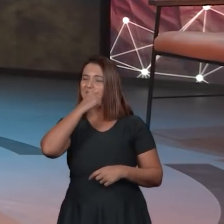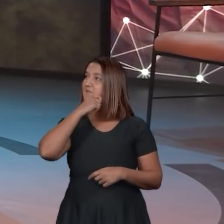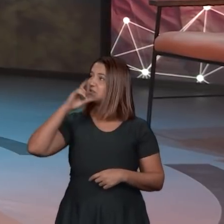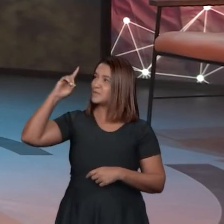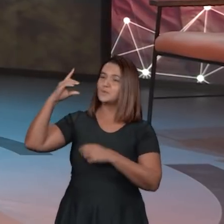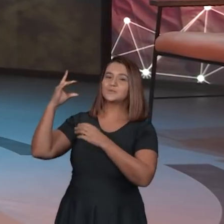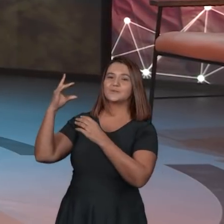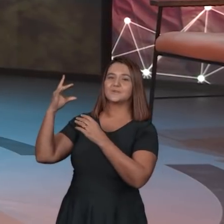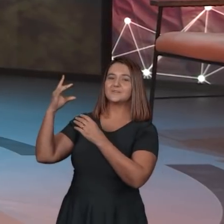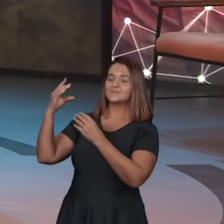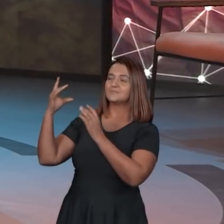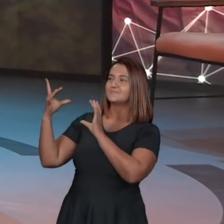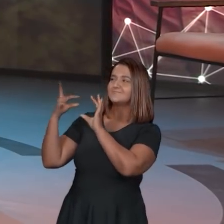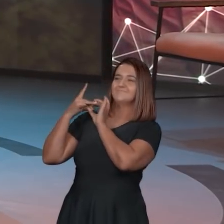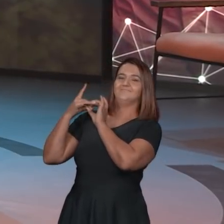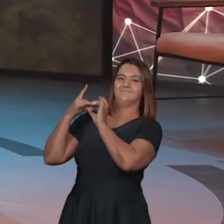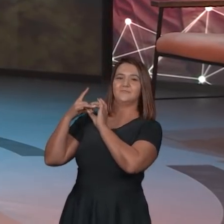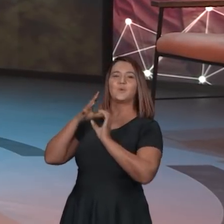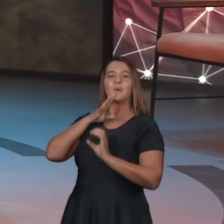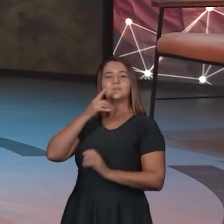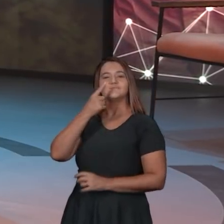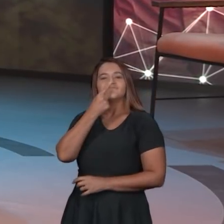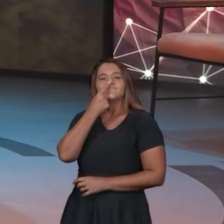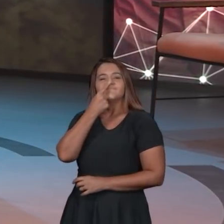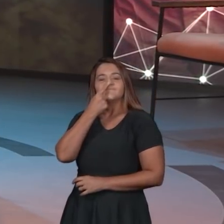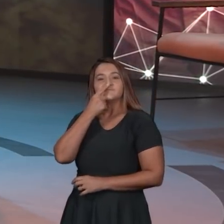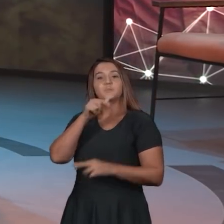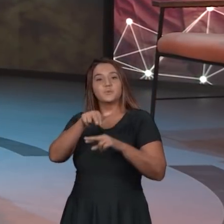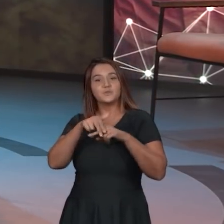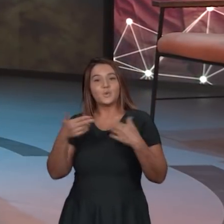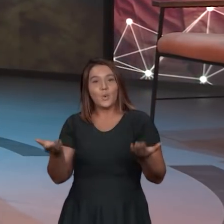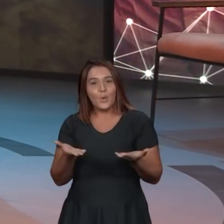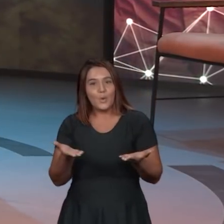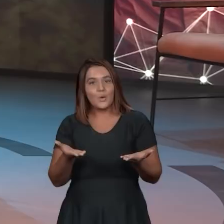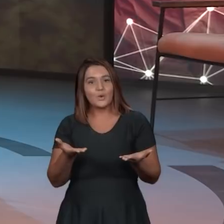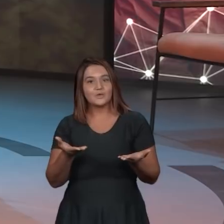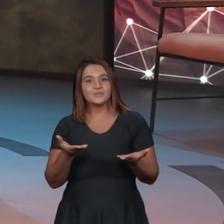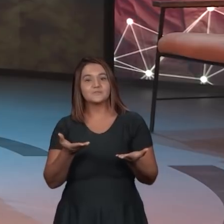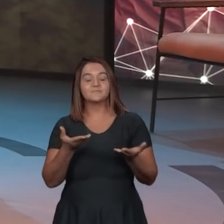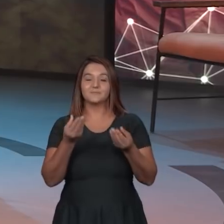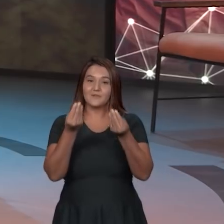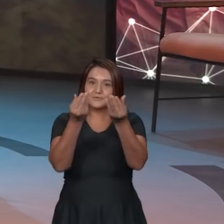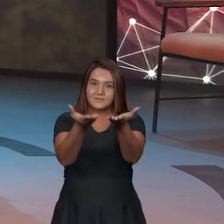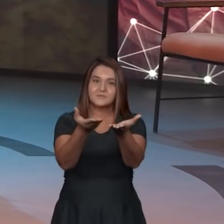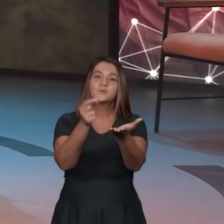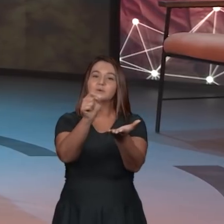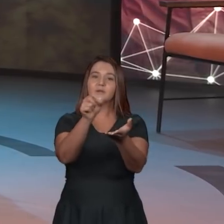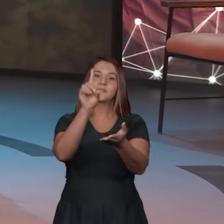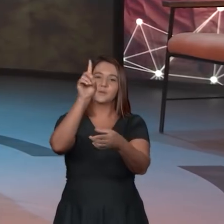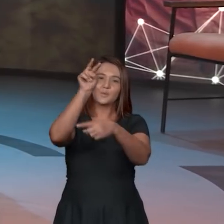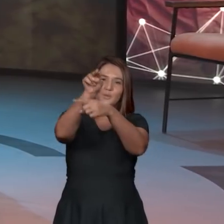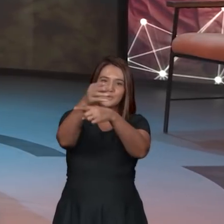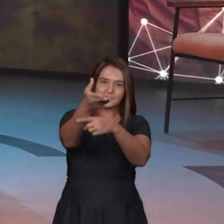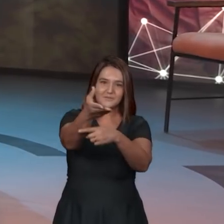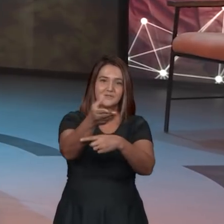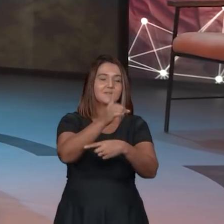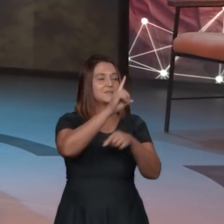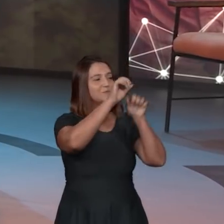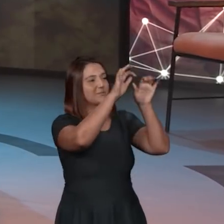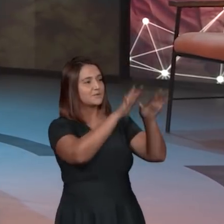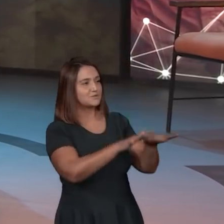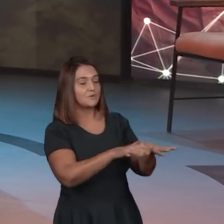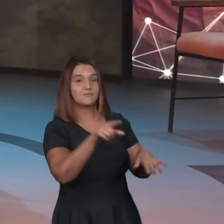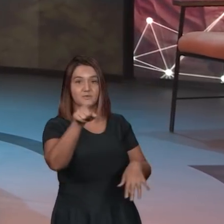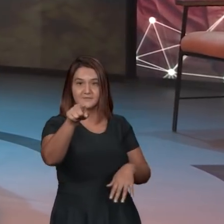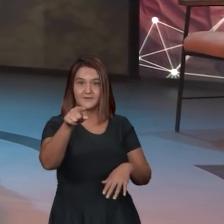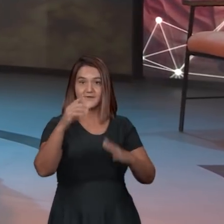E eu sei porque eu estou aqui. E hoje eu entrego para eles o que Deus falou para mim através de vocês. Que Ele cuida de nós, que Deus use vocês. E você em